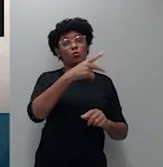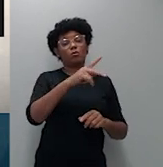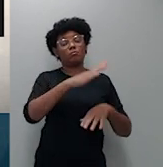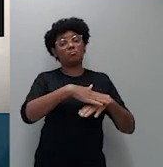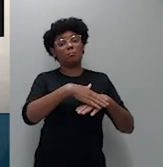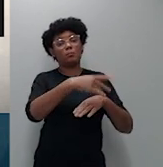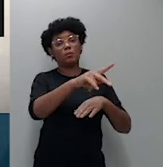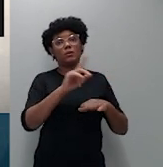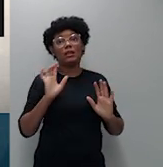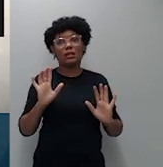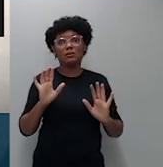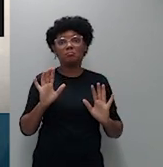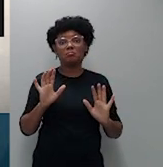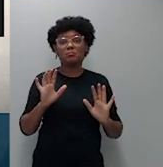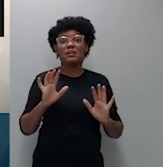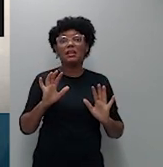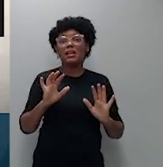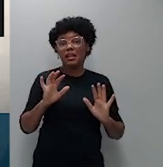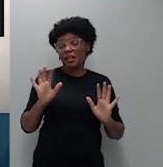subjetivo